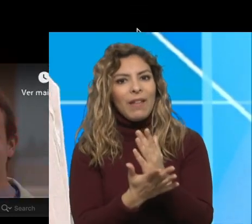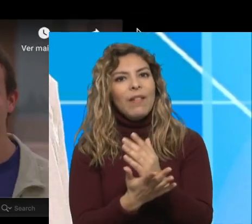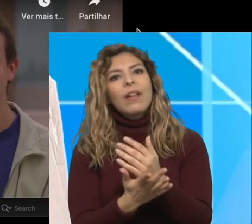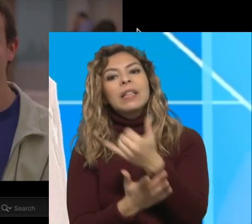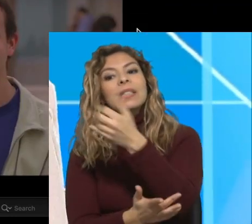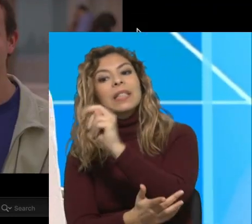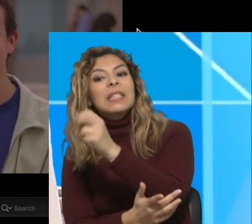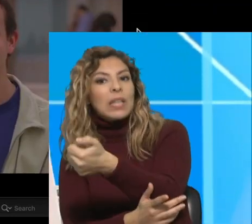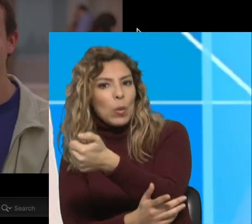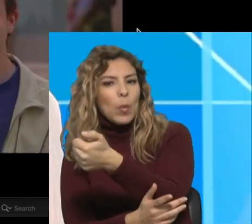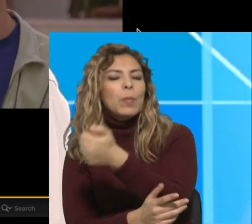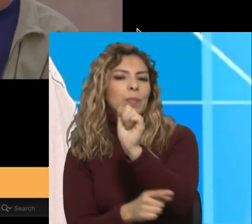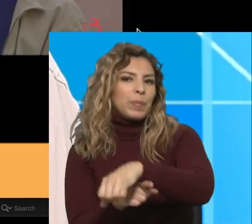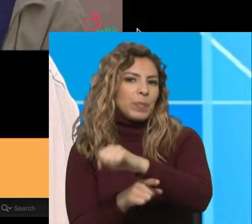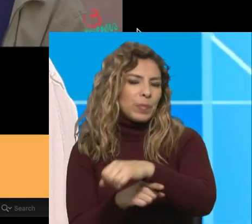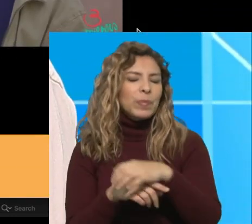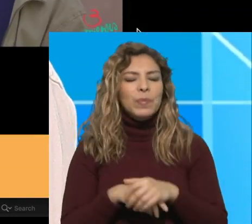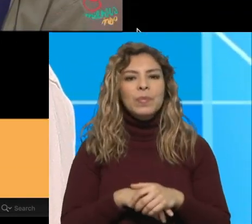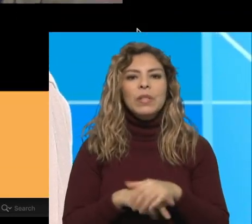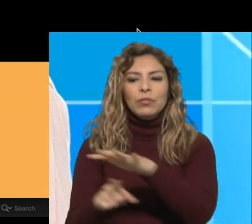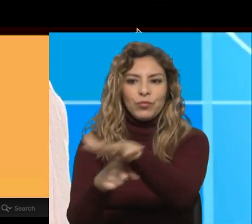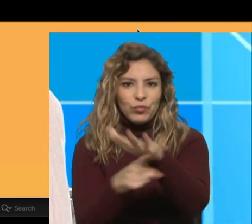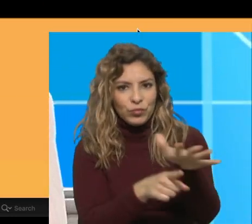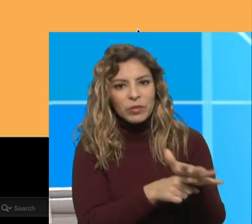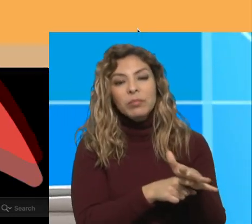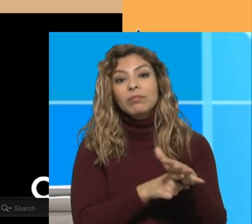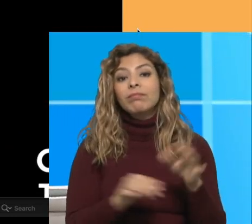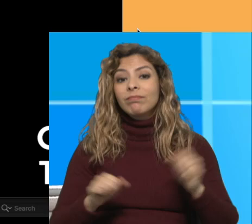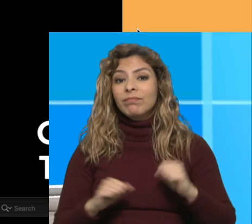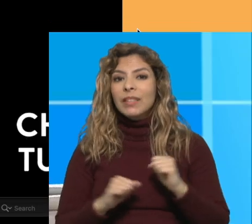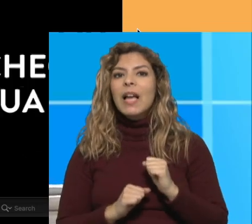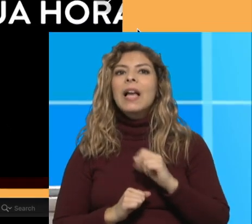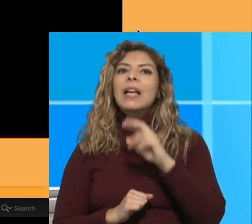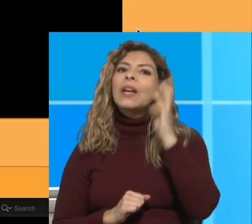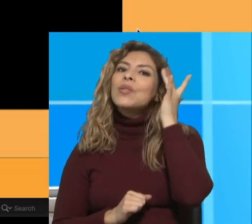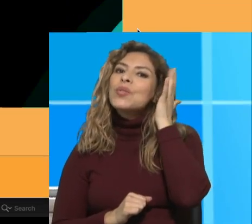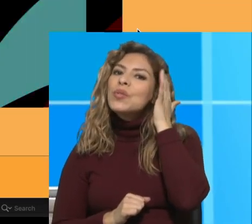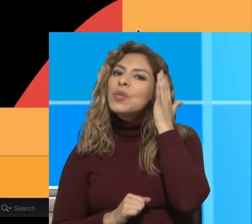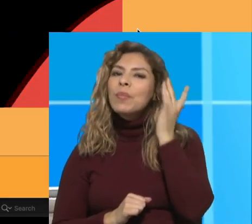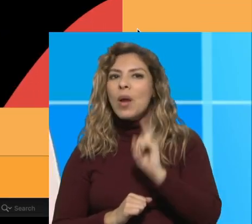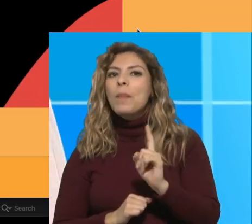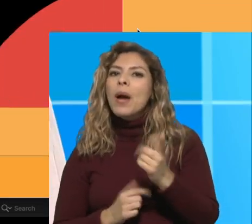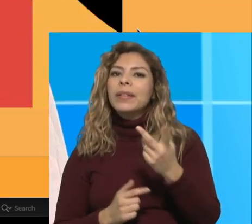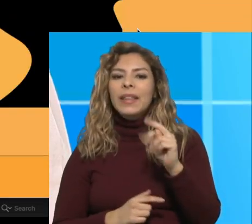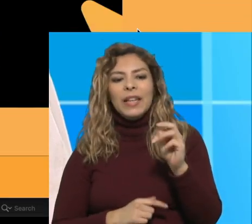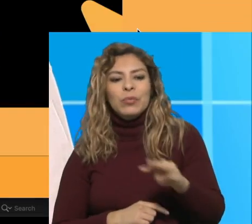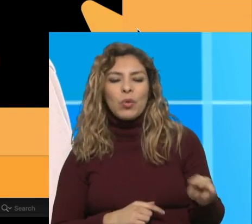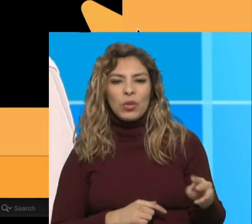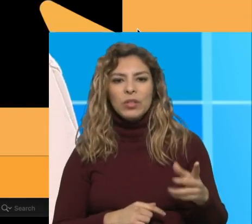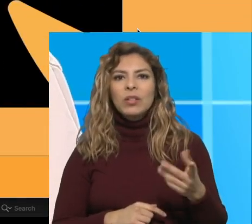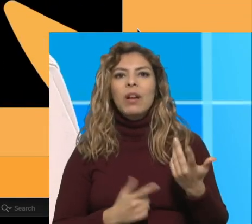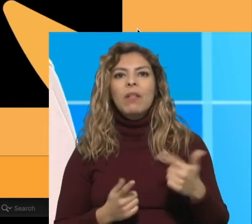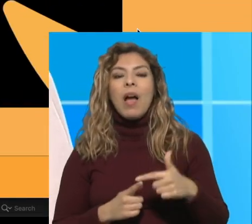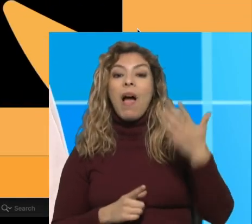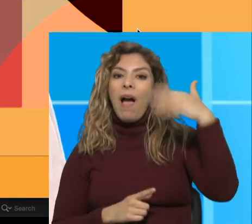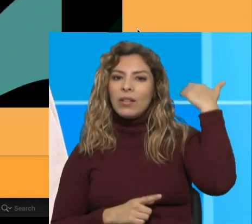35, é a inspiração. Neste momento, o número já não é esse, mas a marca fica. A marca não é? fica, e, portanto, claro. Sim, quando